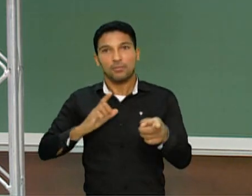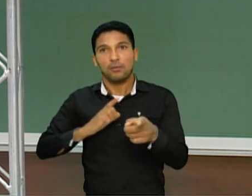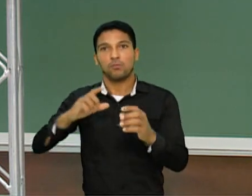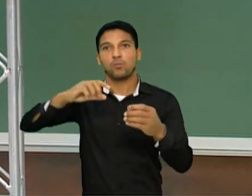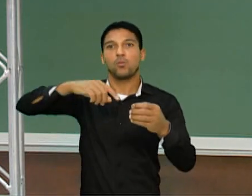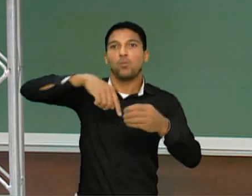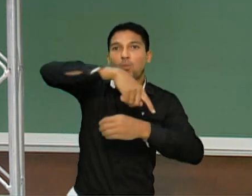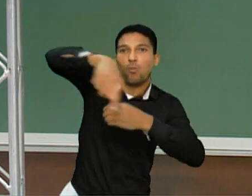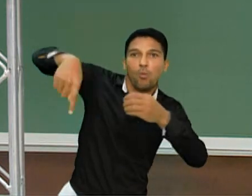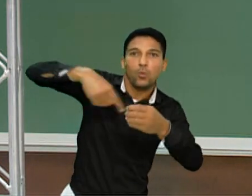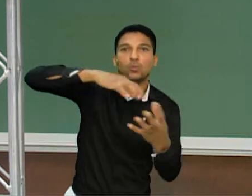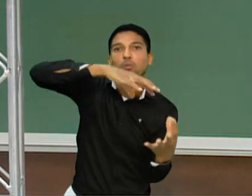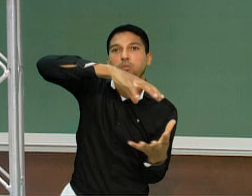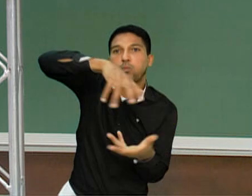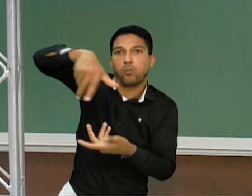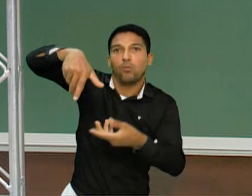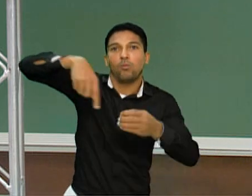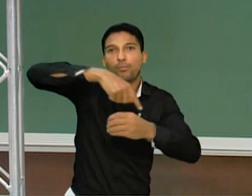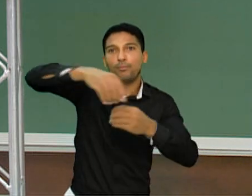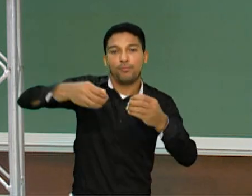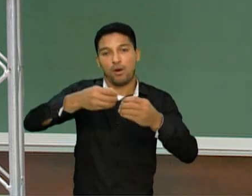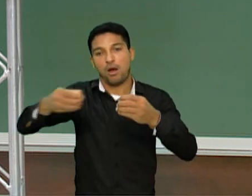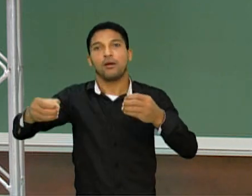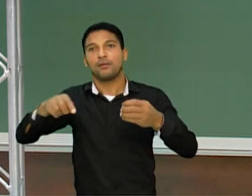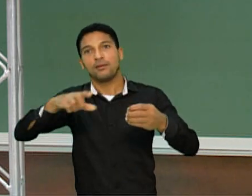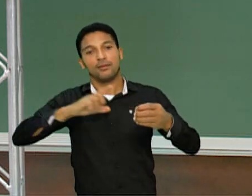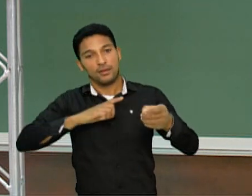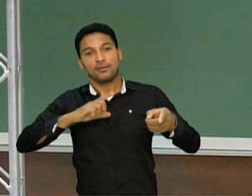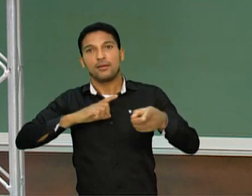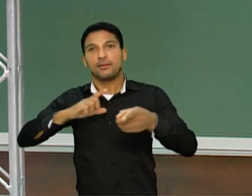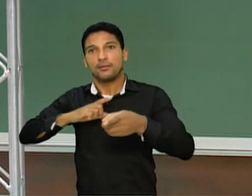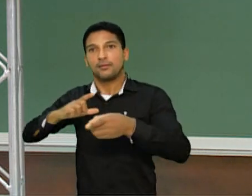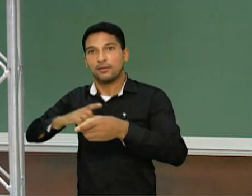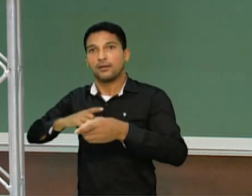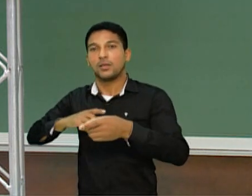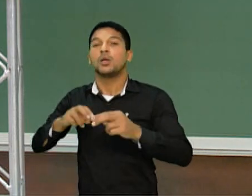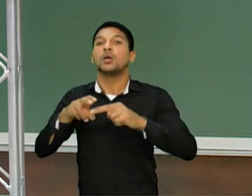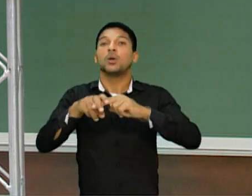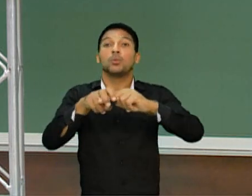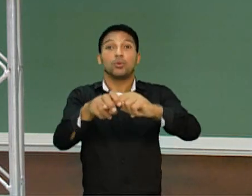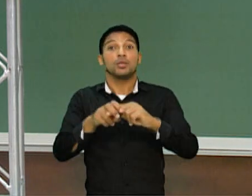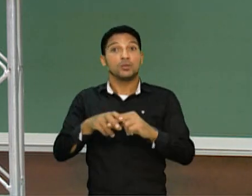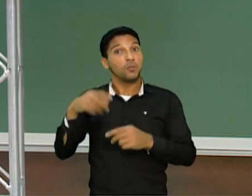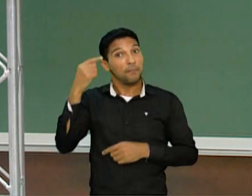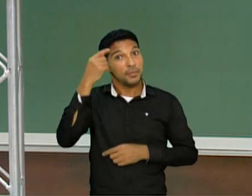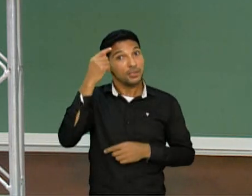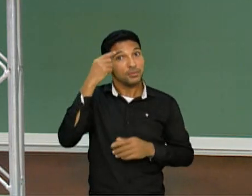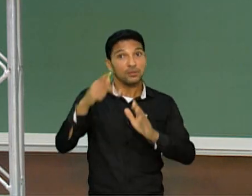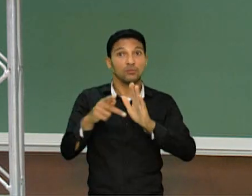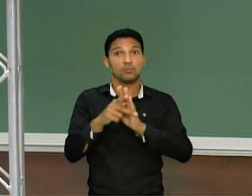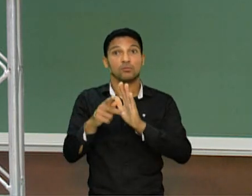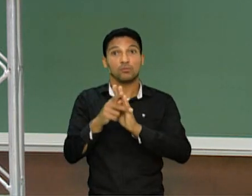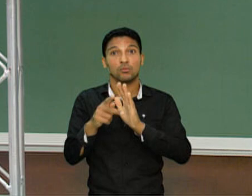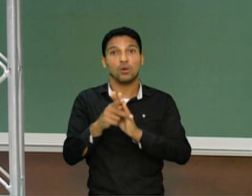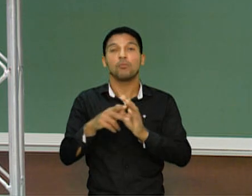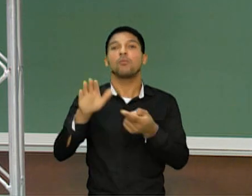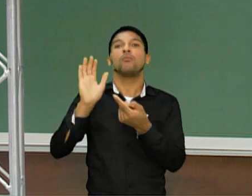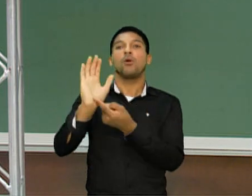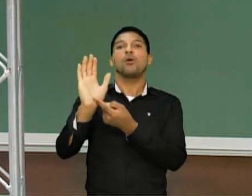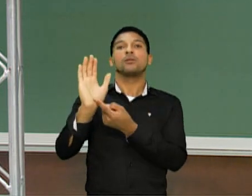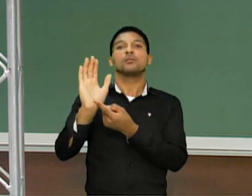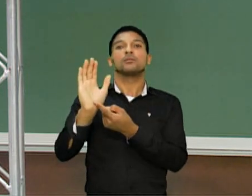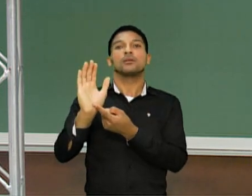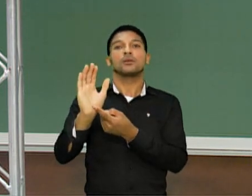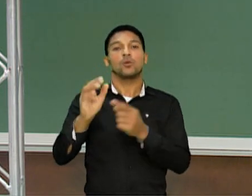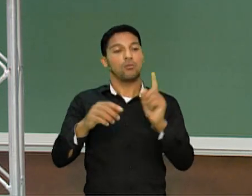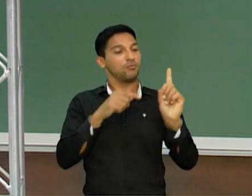pensamento, que vai nos mostrar como o pensamento cartesiano mostra a verdade que ele